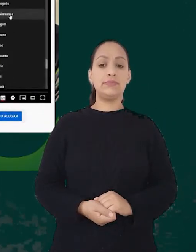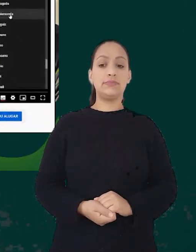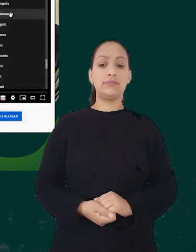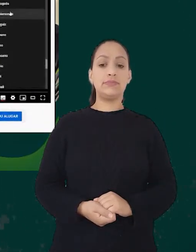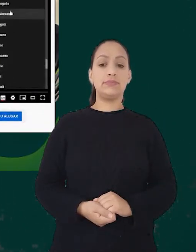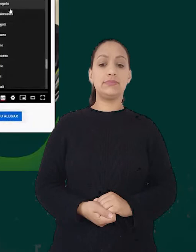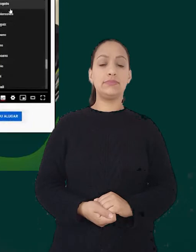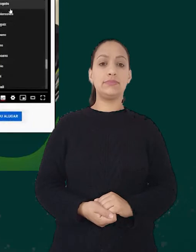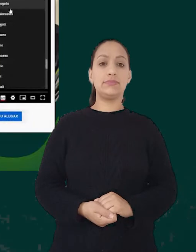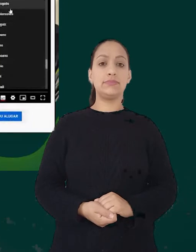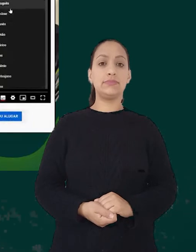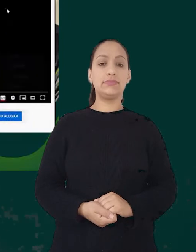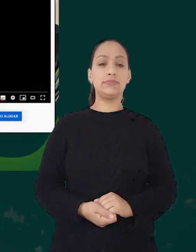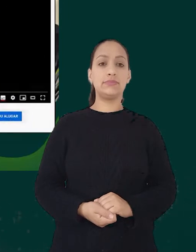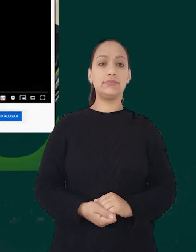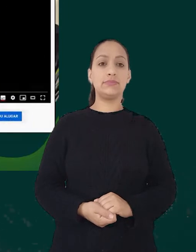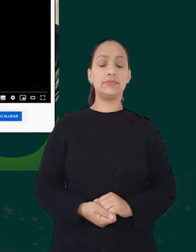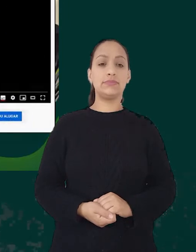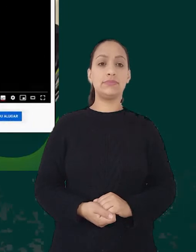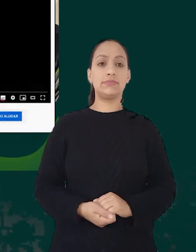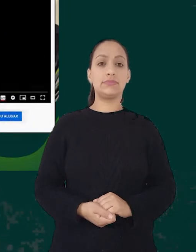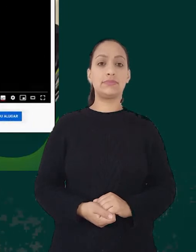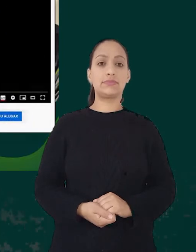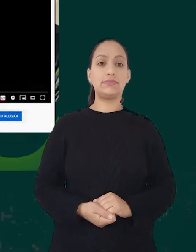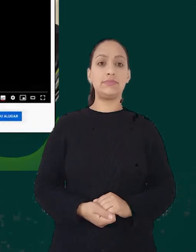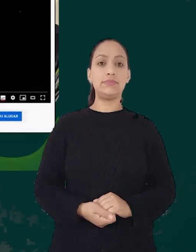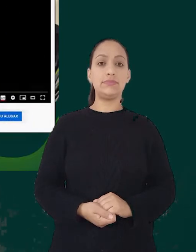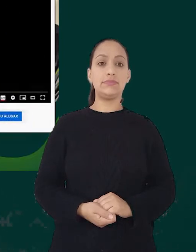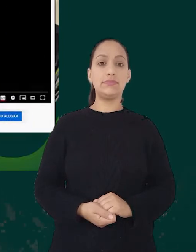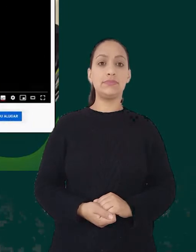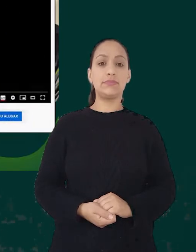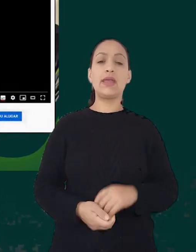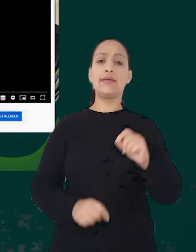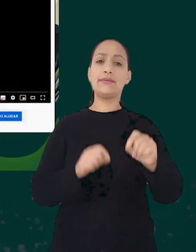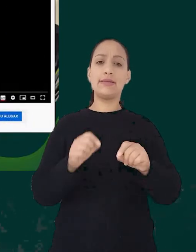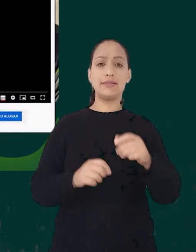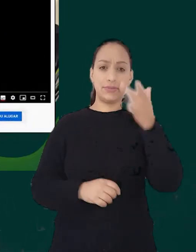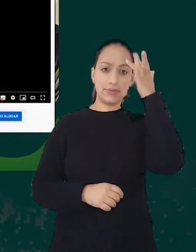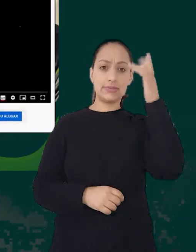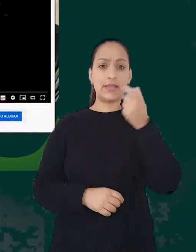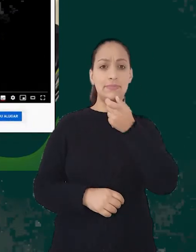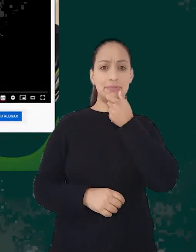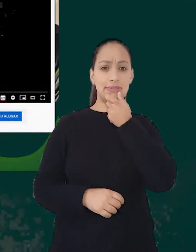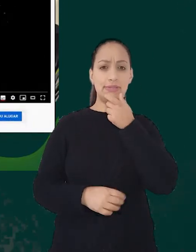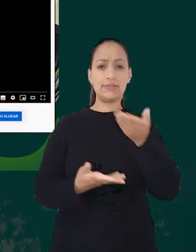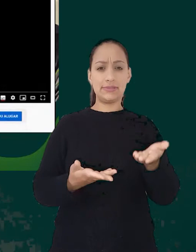Só um segundinho aqui em português. Para quem, obviamente, não sabe inglês.